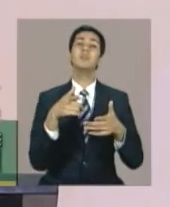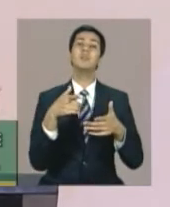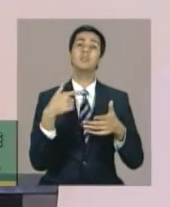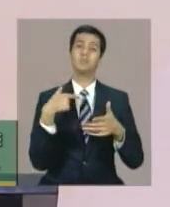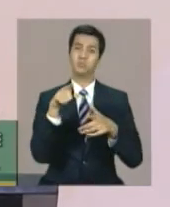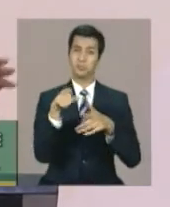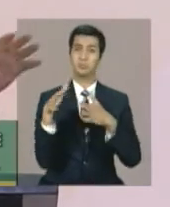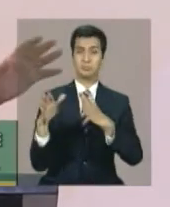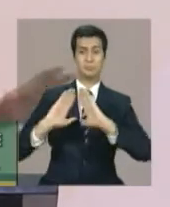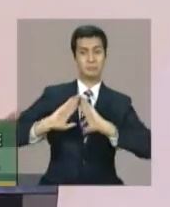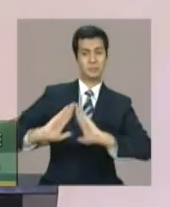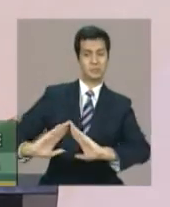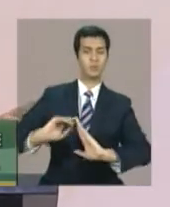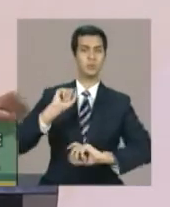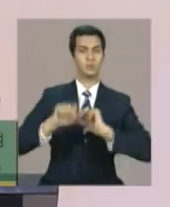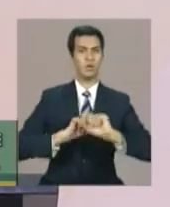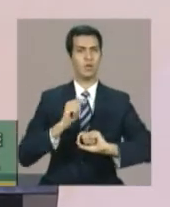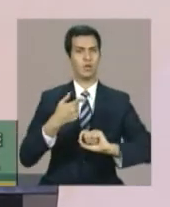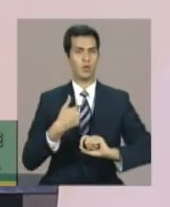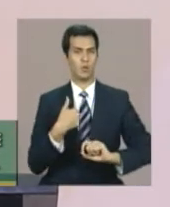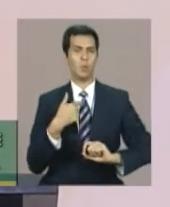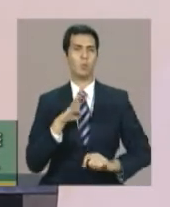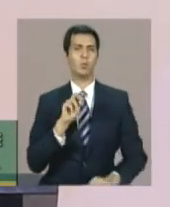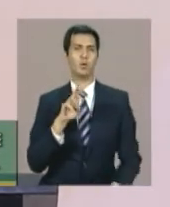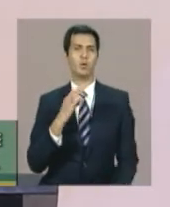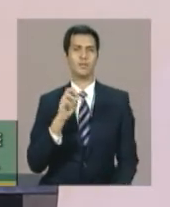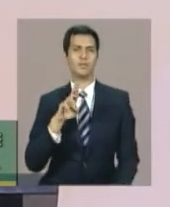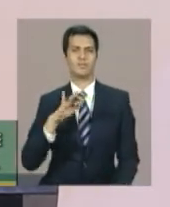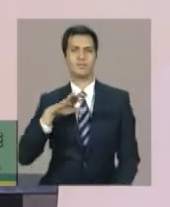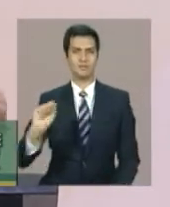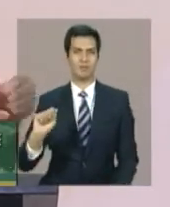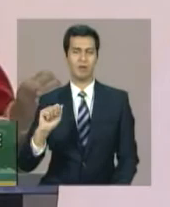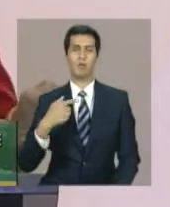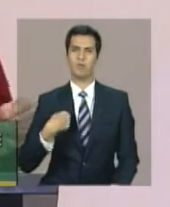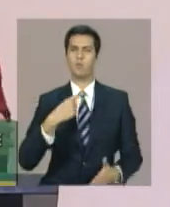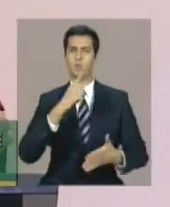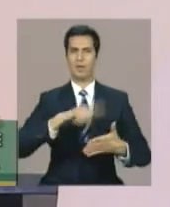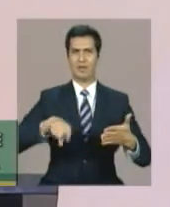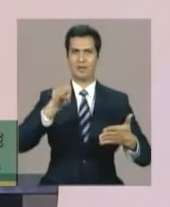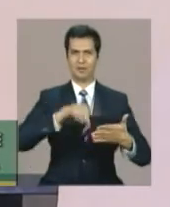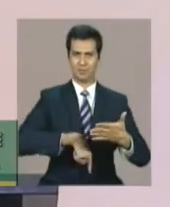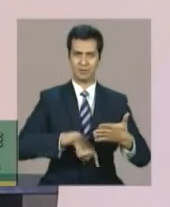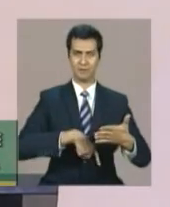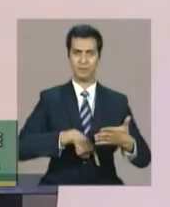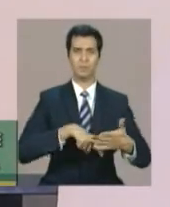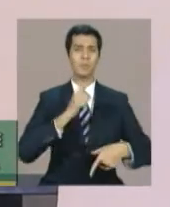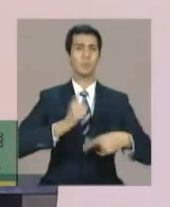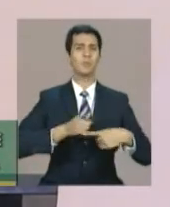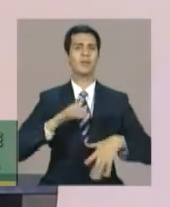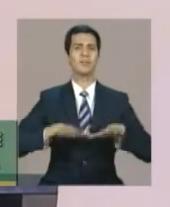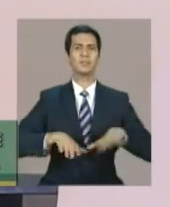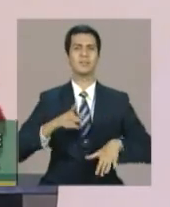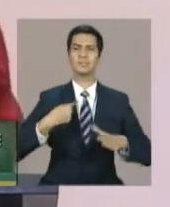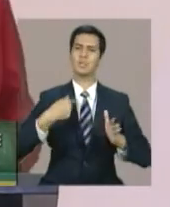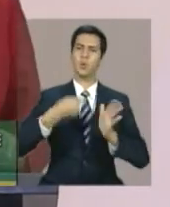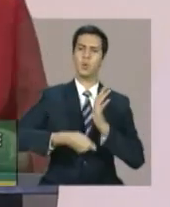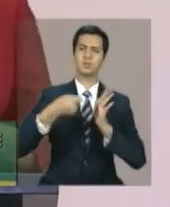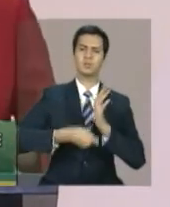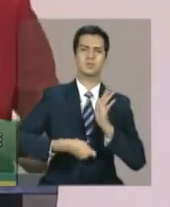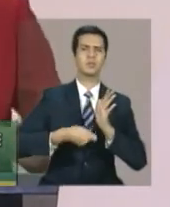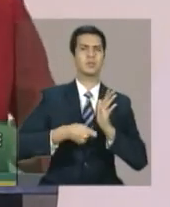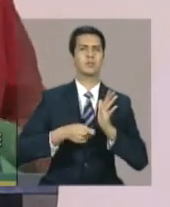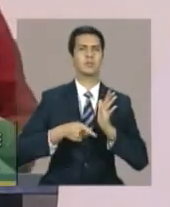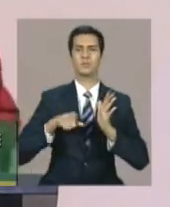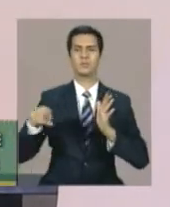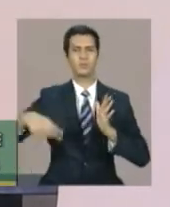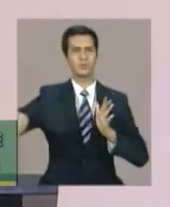a burocracia que existia, com exigências, muitas vezes, que vocês consideravam absurdas no